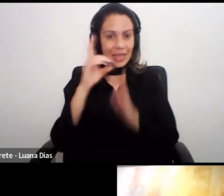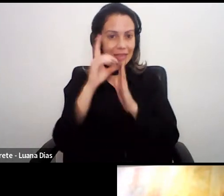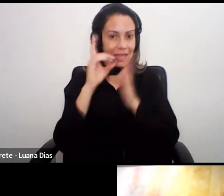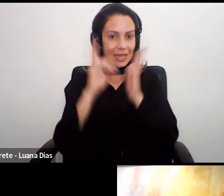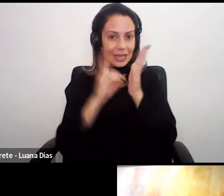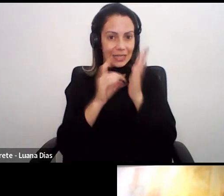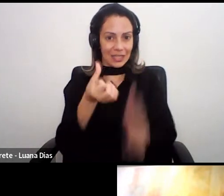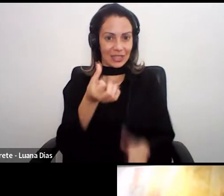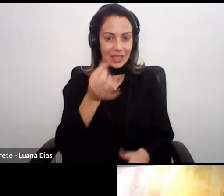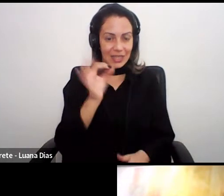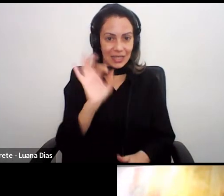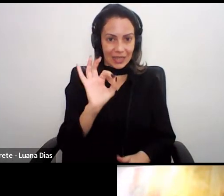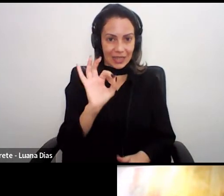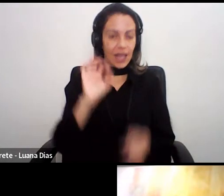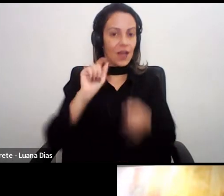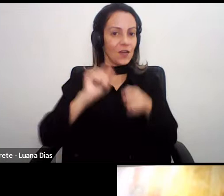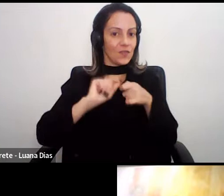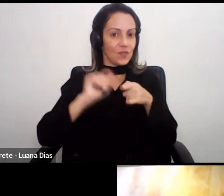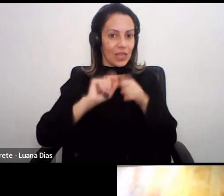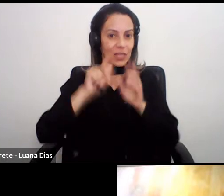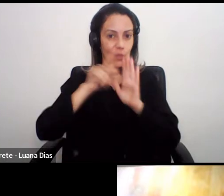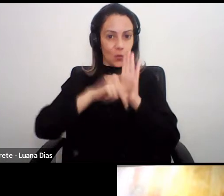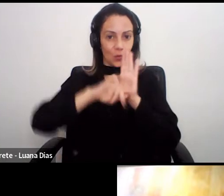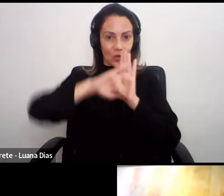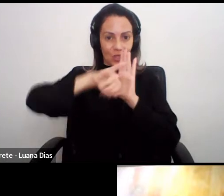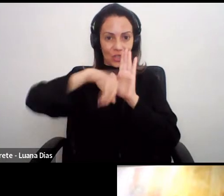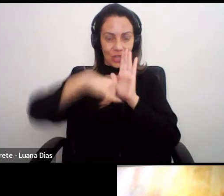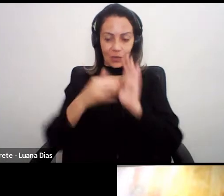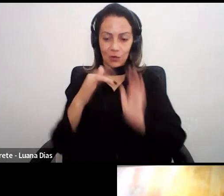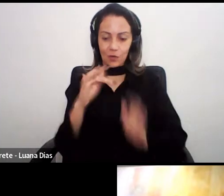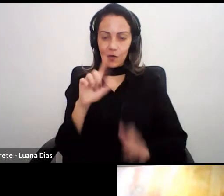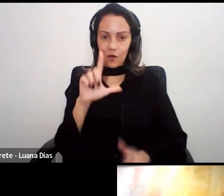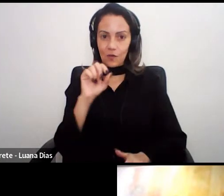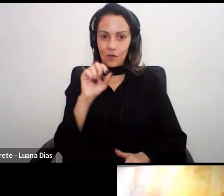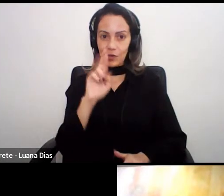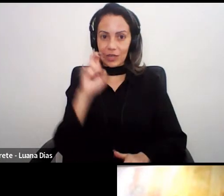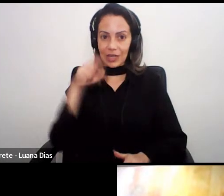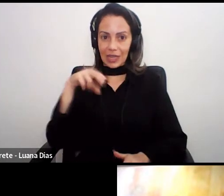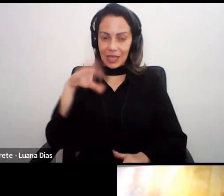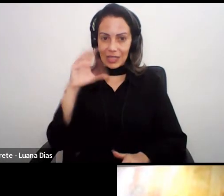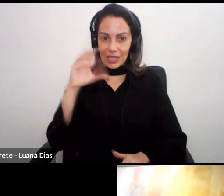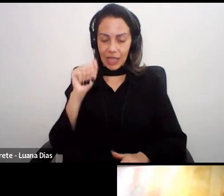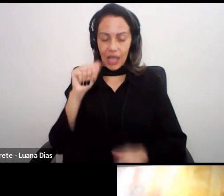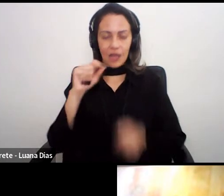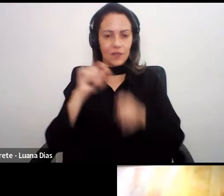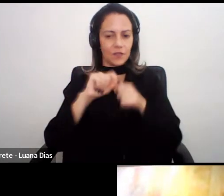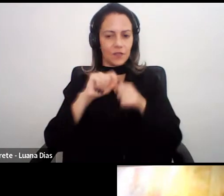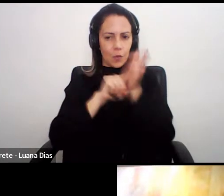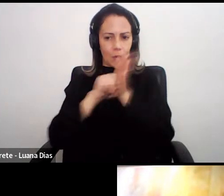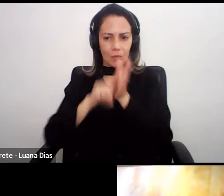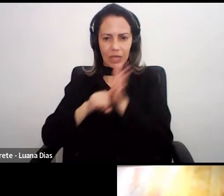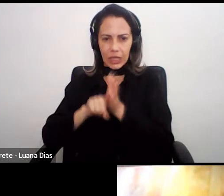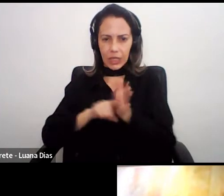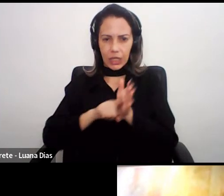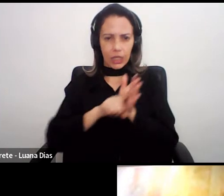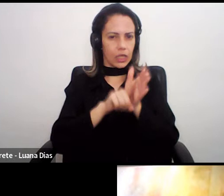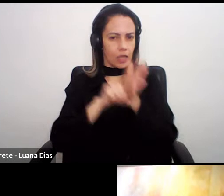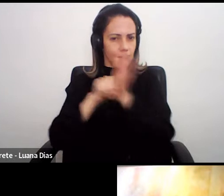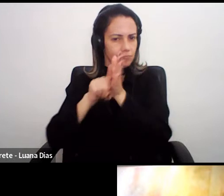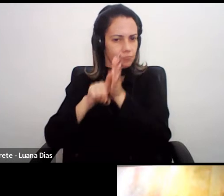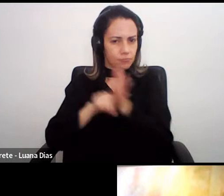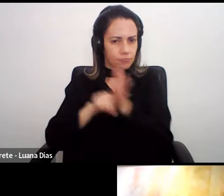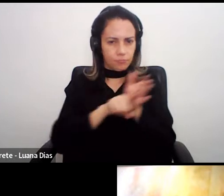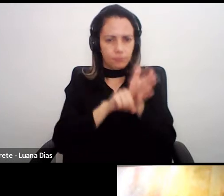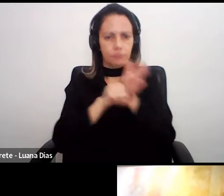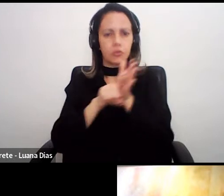70, fez o projeto de Florença, fez uma pesquisa ampla de acesso à justiça, pesquisa